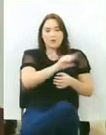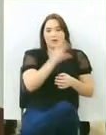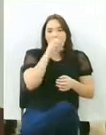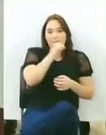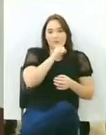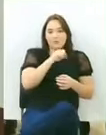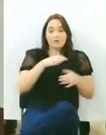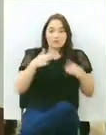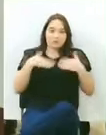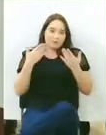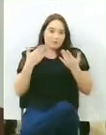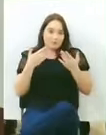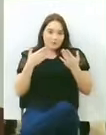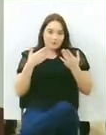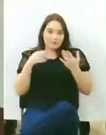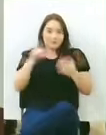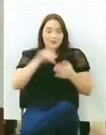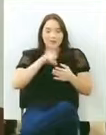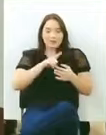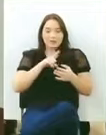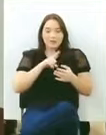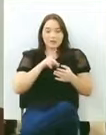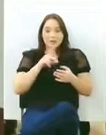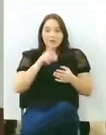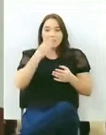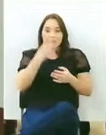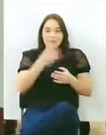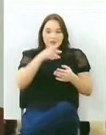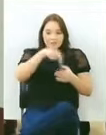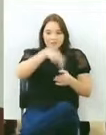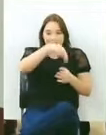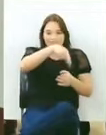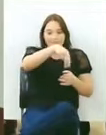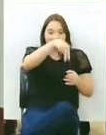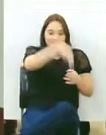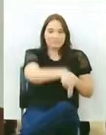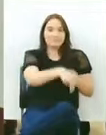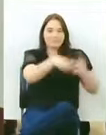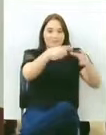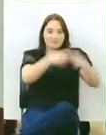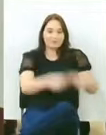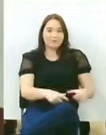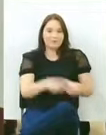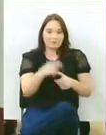que passou. E ela então deu 3 pulos para a frente e caiu no mesmo buraco.